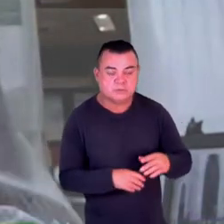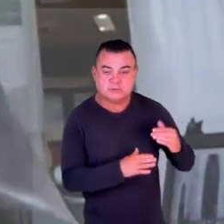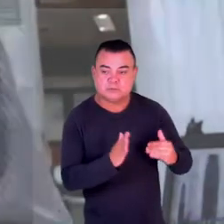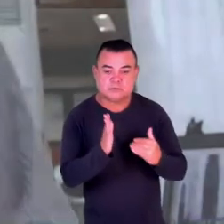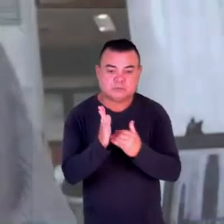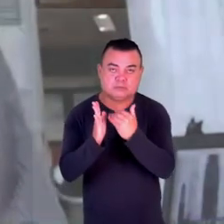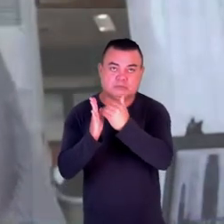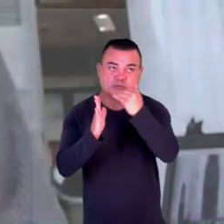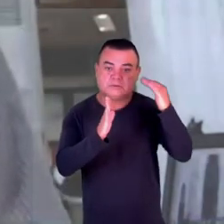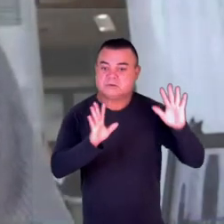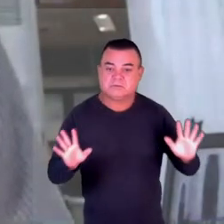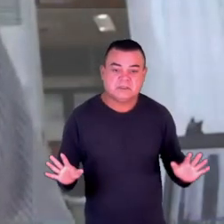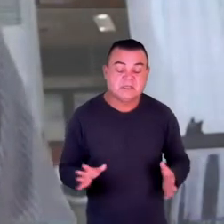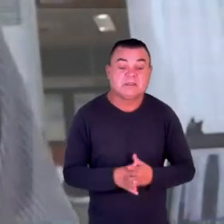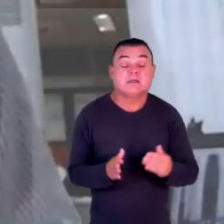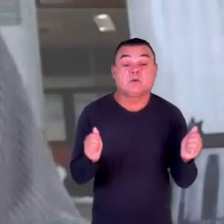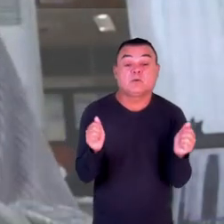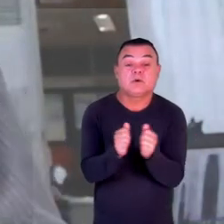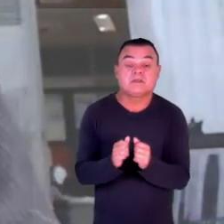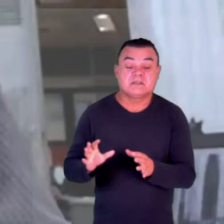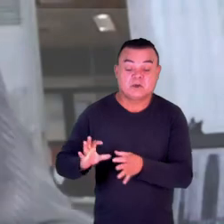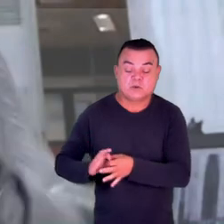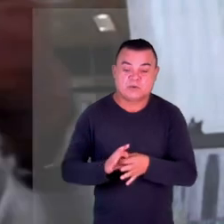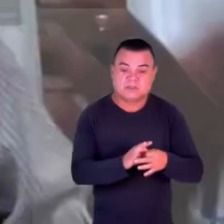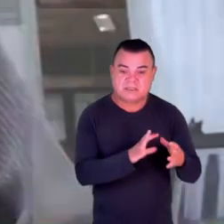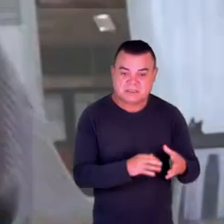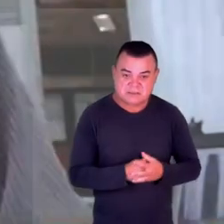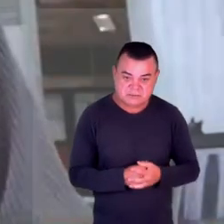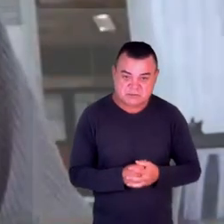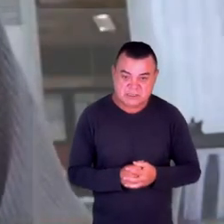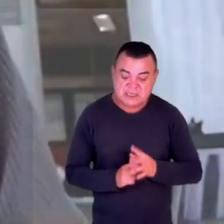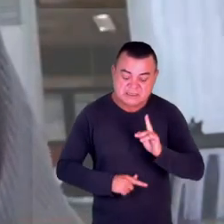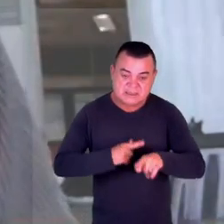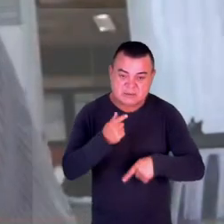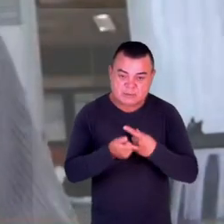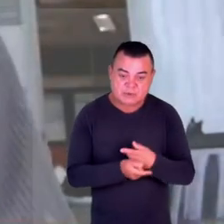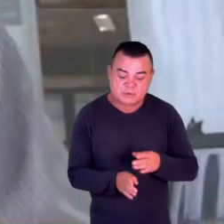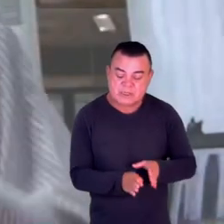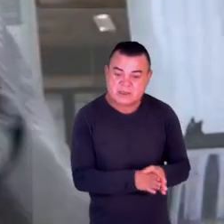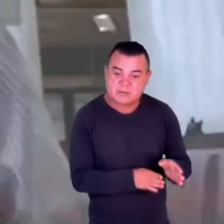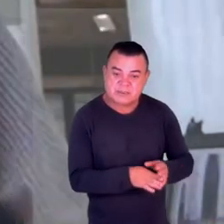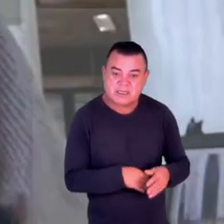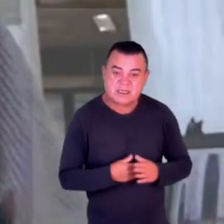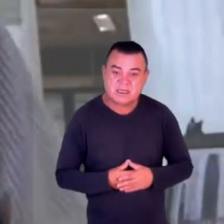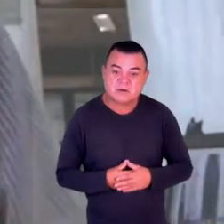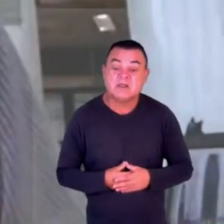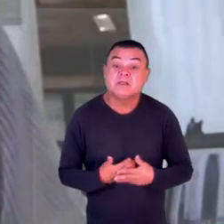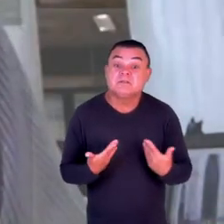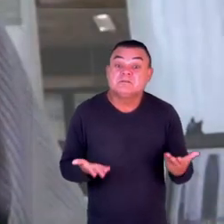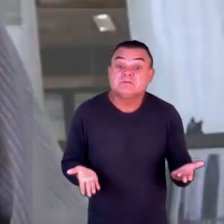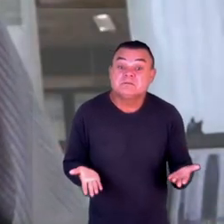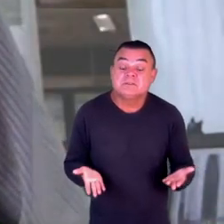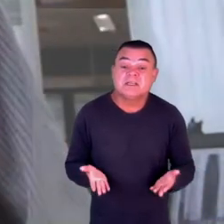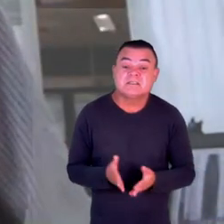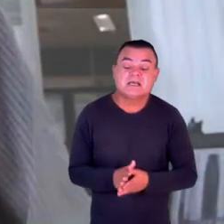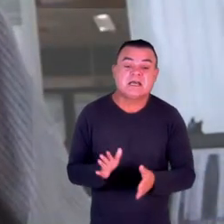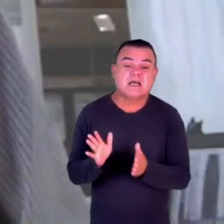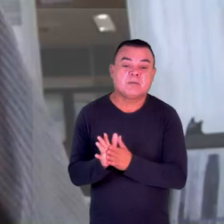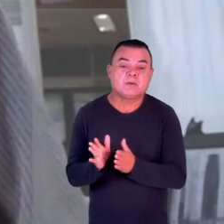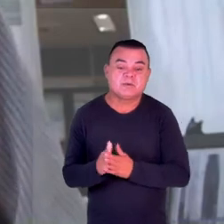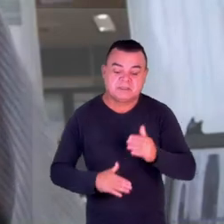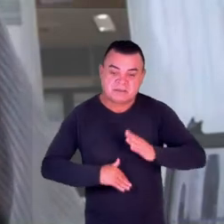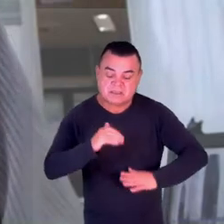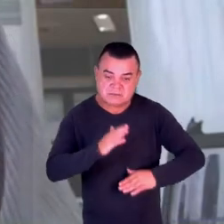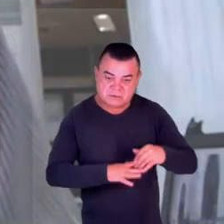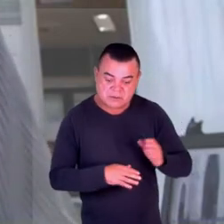com esse contexto fia nos fea depois de uma recomendação a propositura de de de da das ações